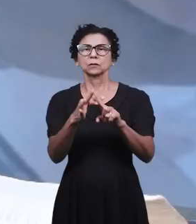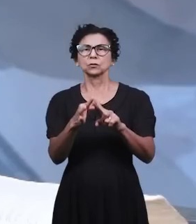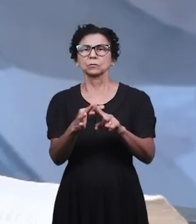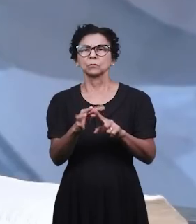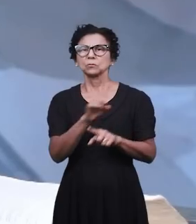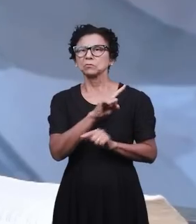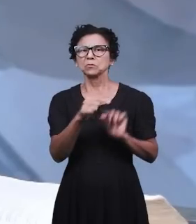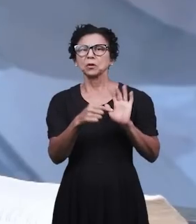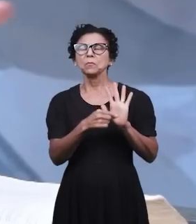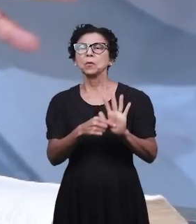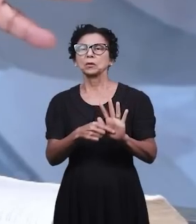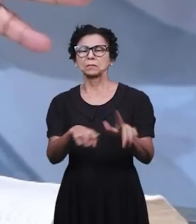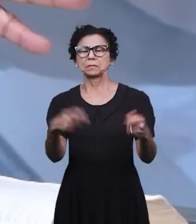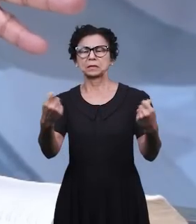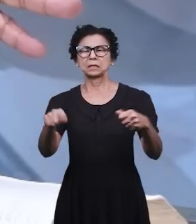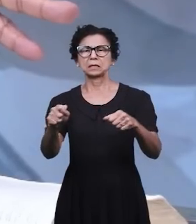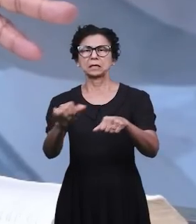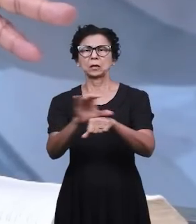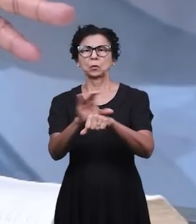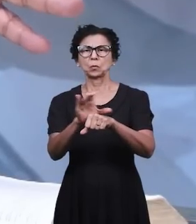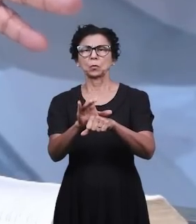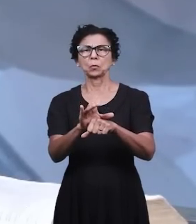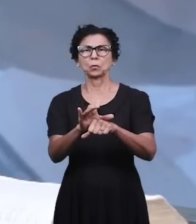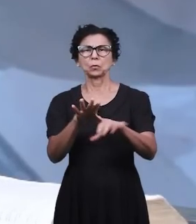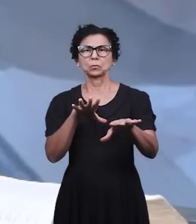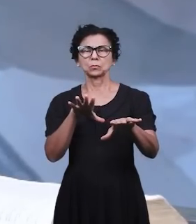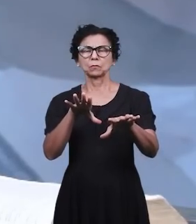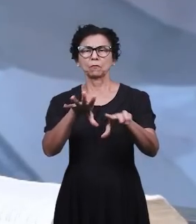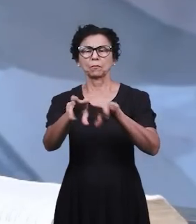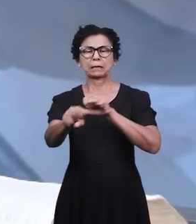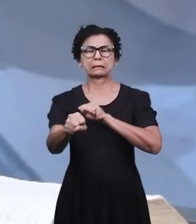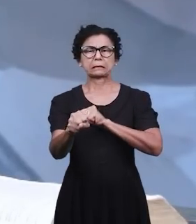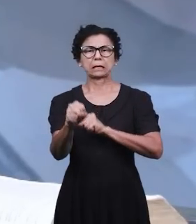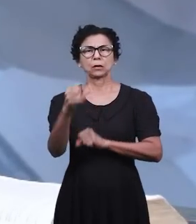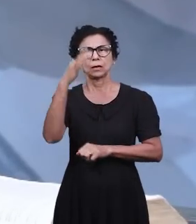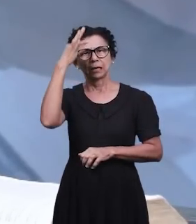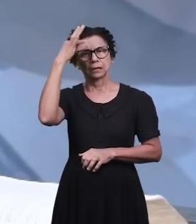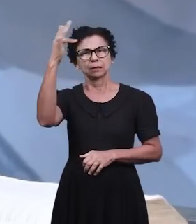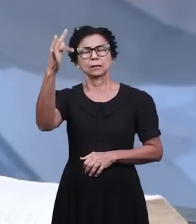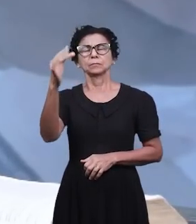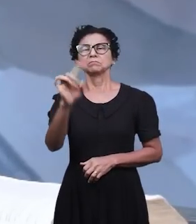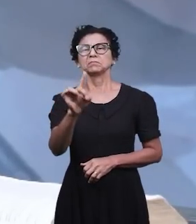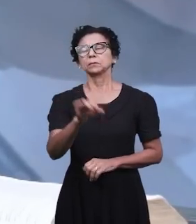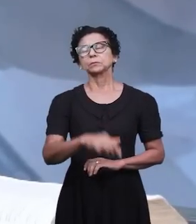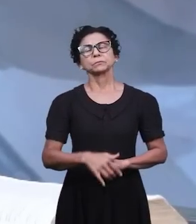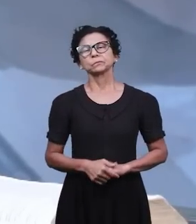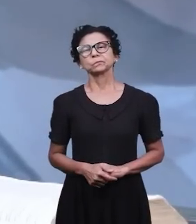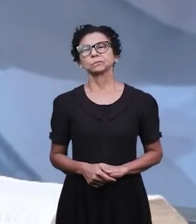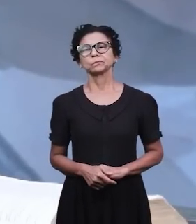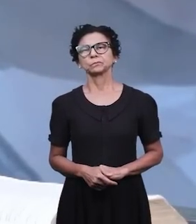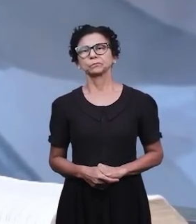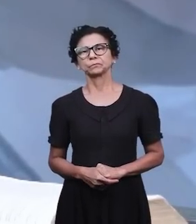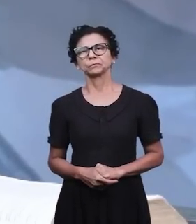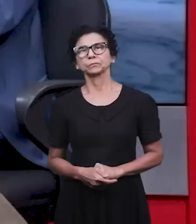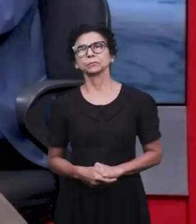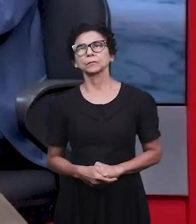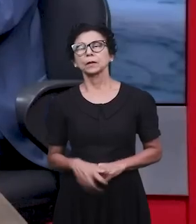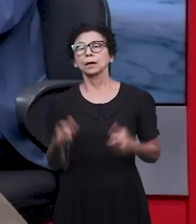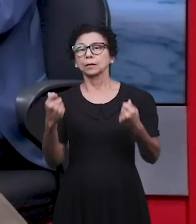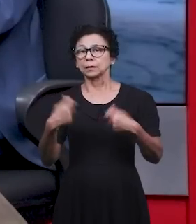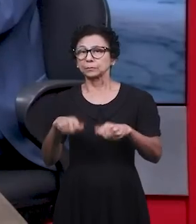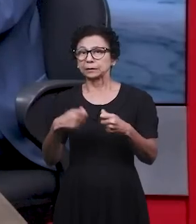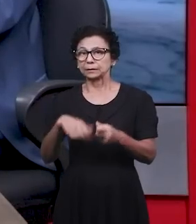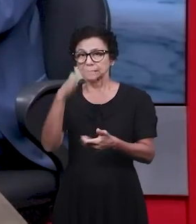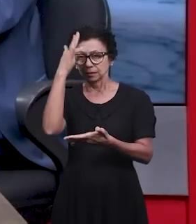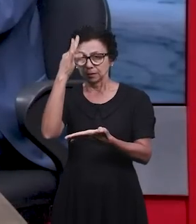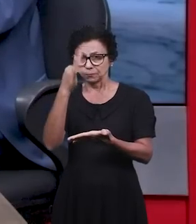não sei o quê, não, tem que ter essa experiência que a palavra recomenda, né? Normalmente recomenda isso aí mesmo, né?